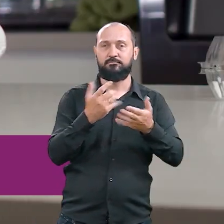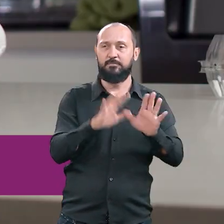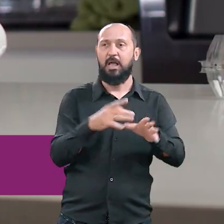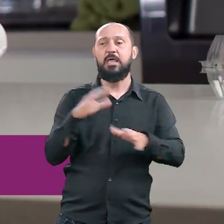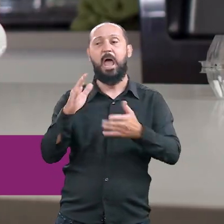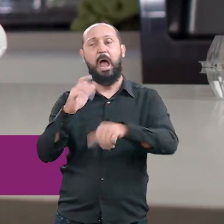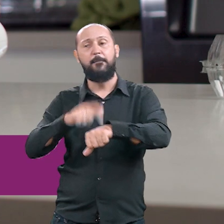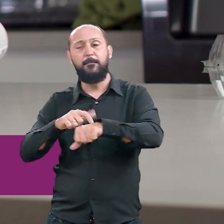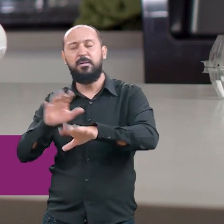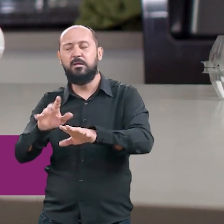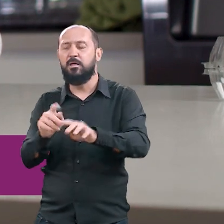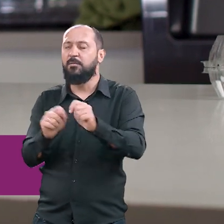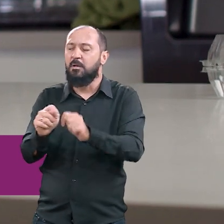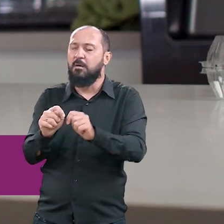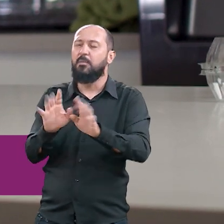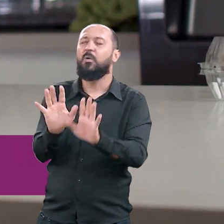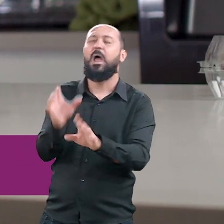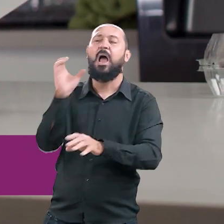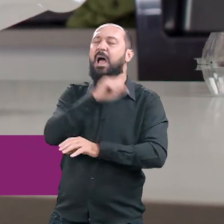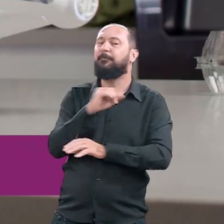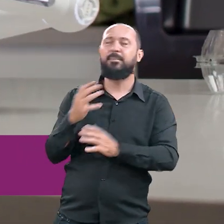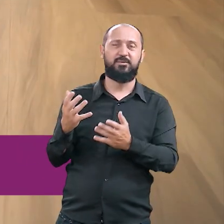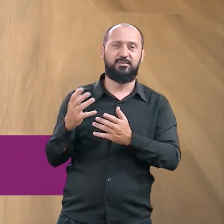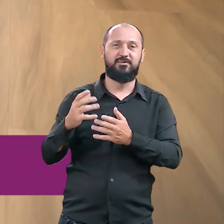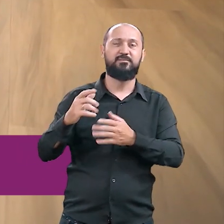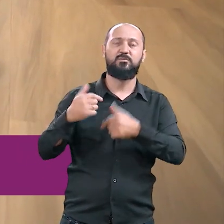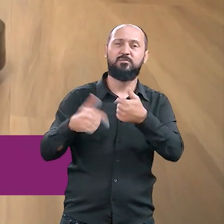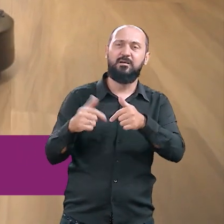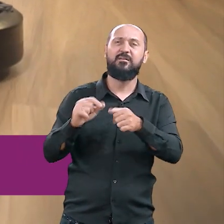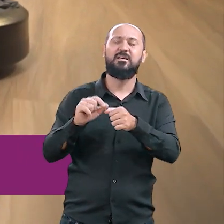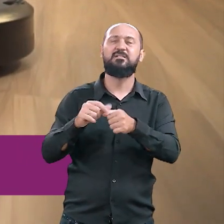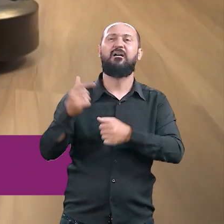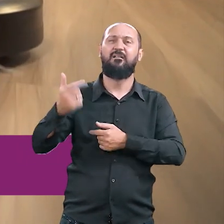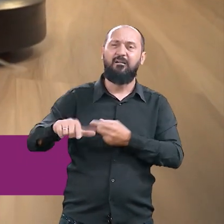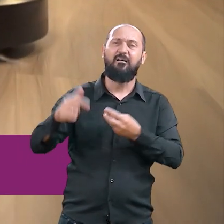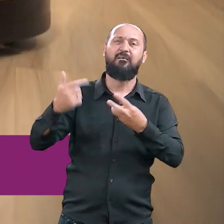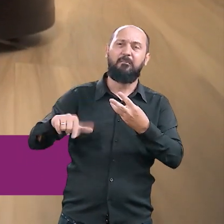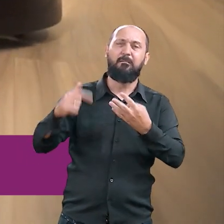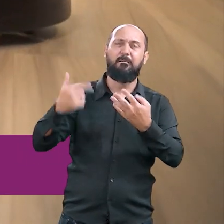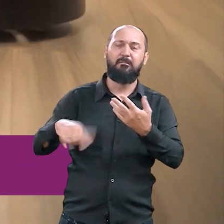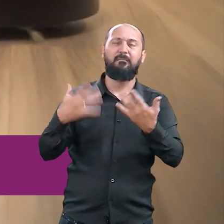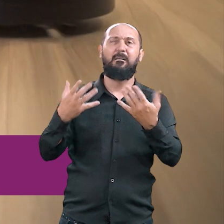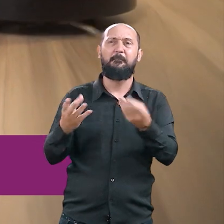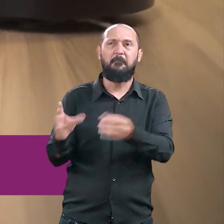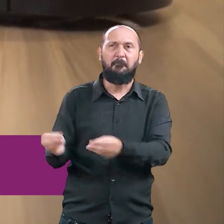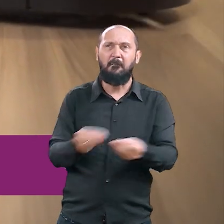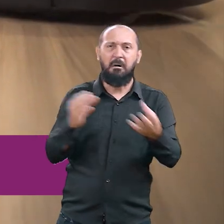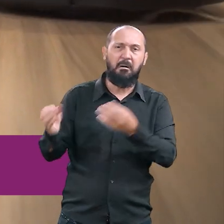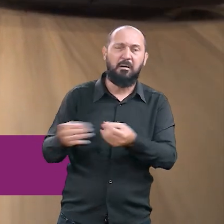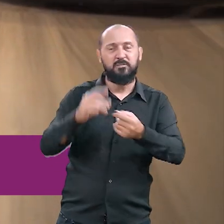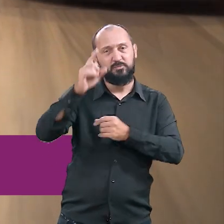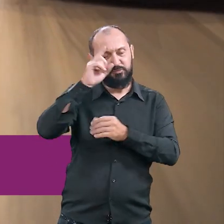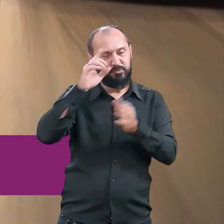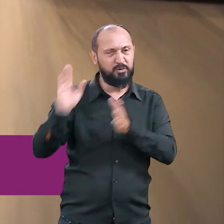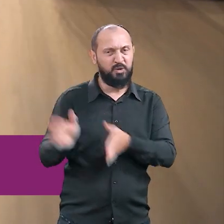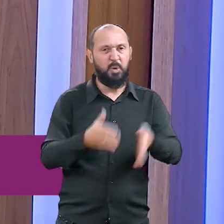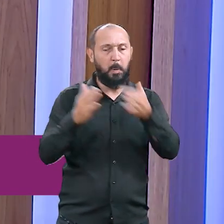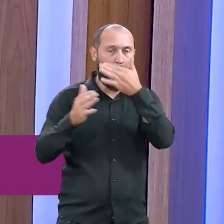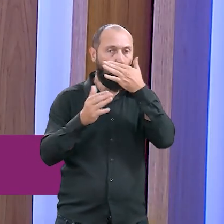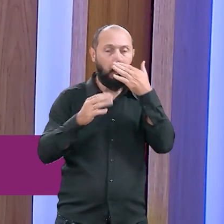que isso não tenha acontecido. É claro que em uma empresa ou outra, em um lugar ou outro, isso pode acontecer. Mas o cenário mais comum,